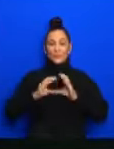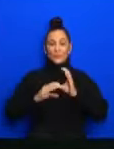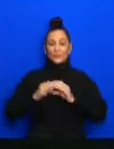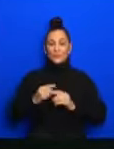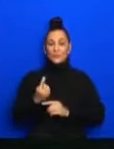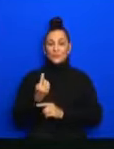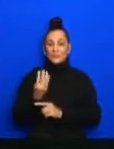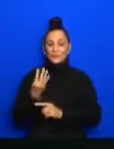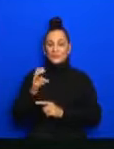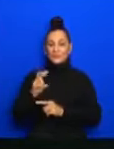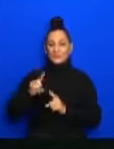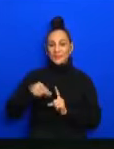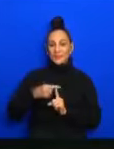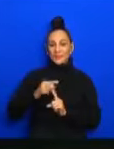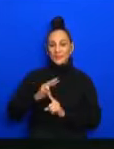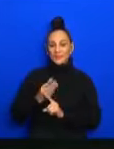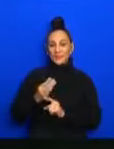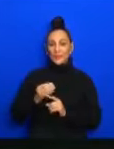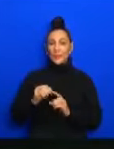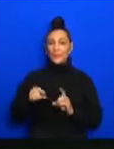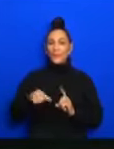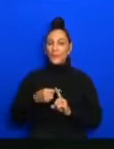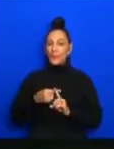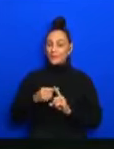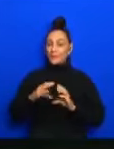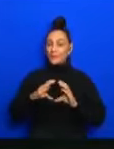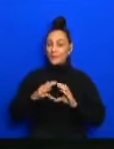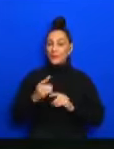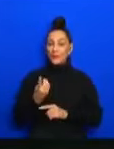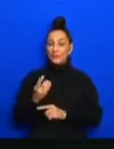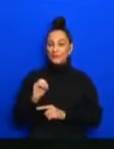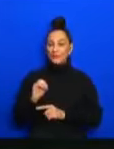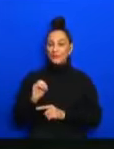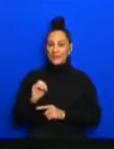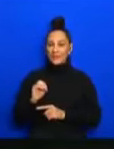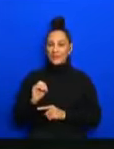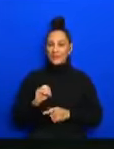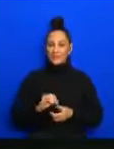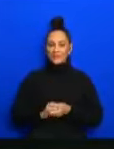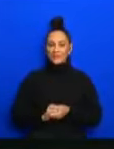Concurso 145 da Mais Milionária com mais uma bola, que é o número 10.